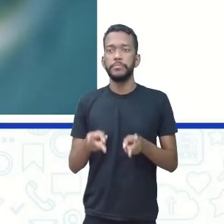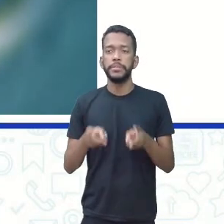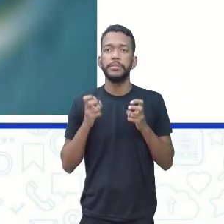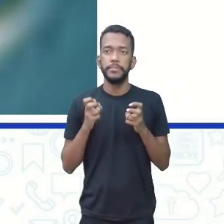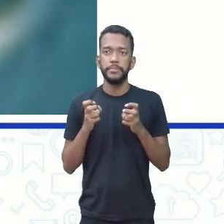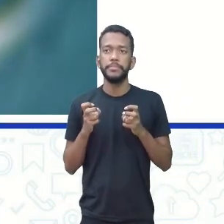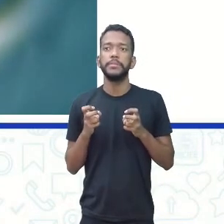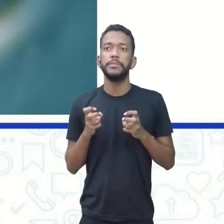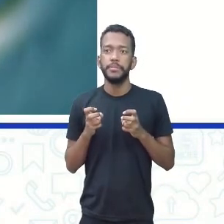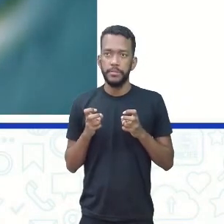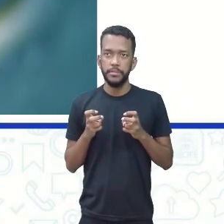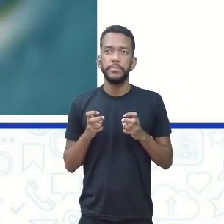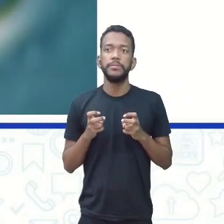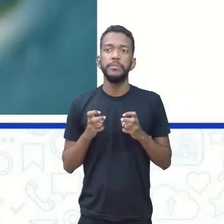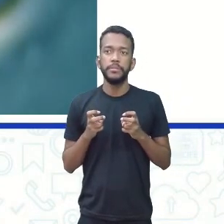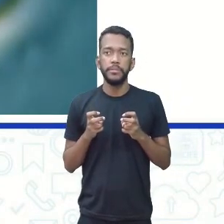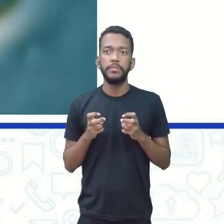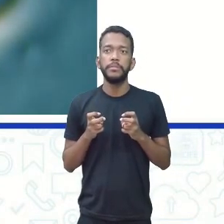que essa